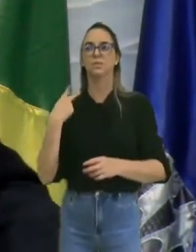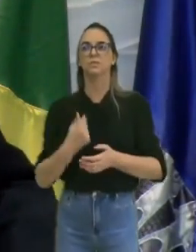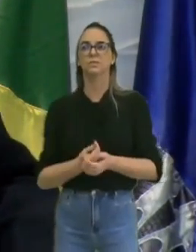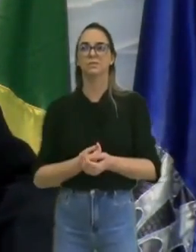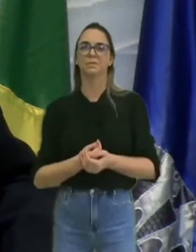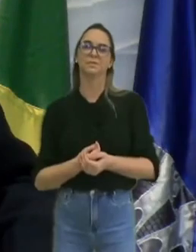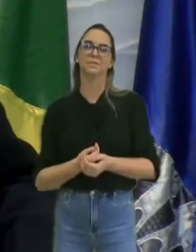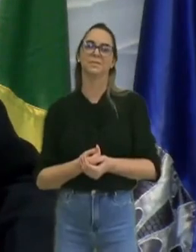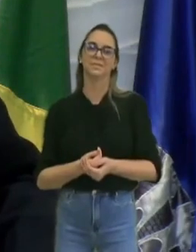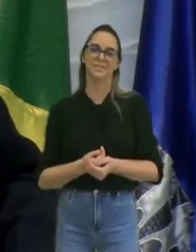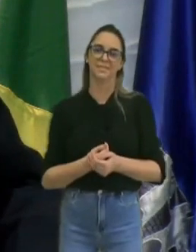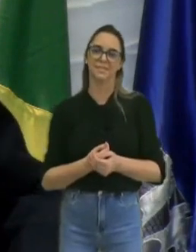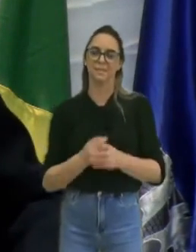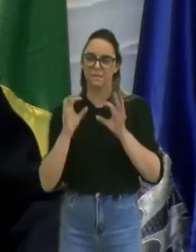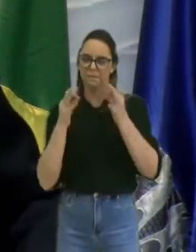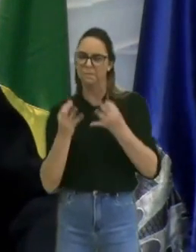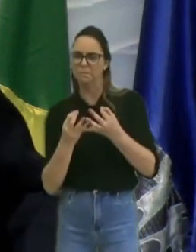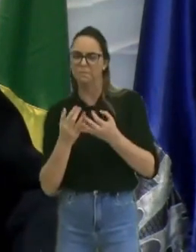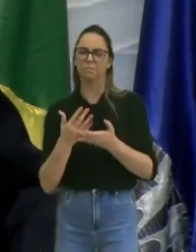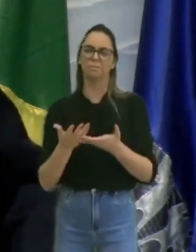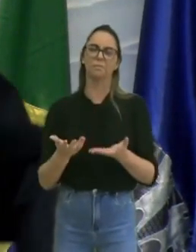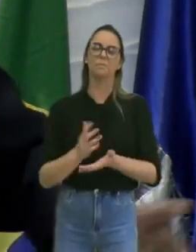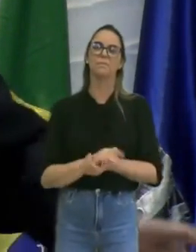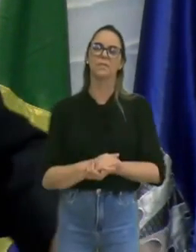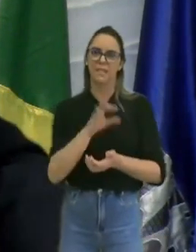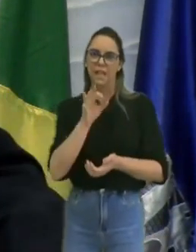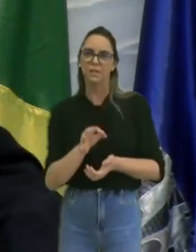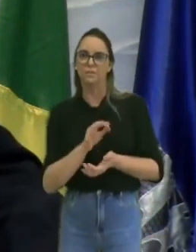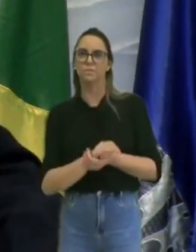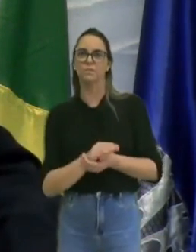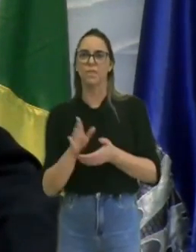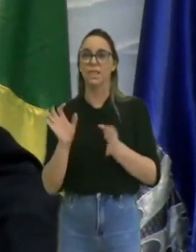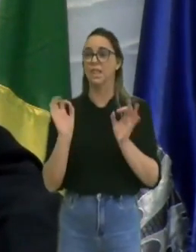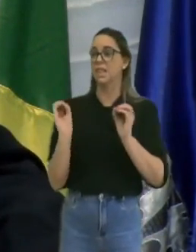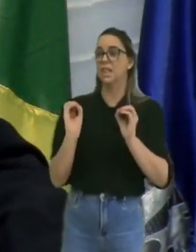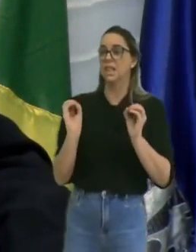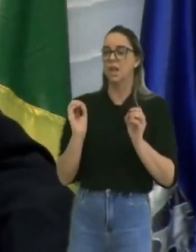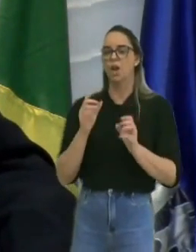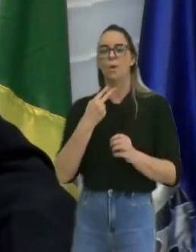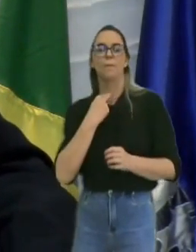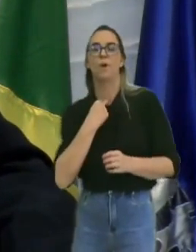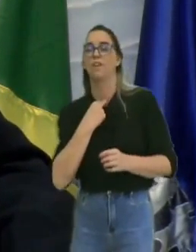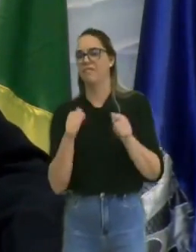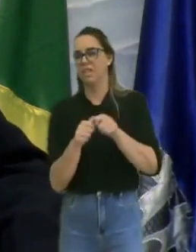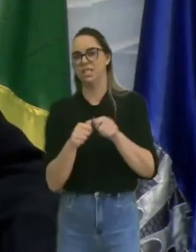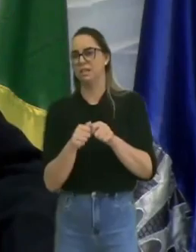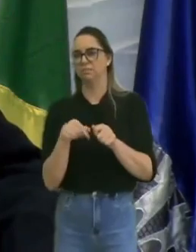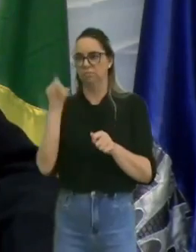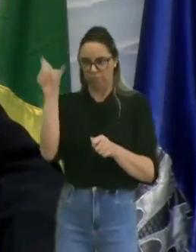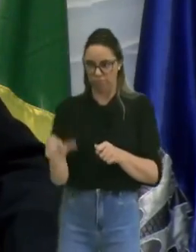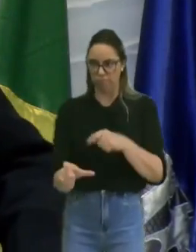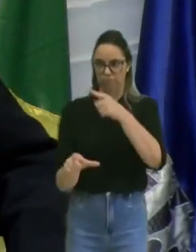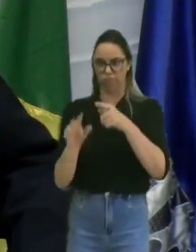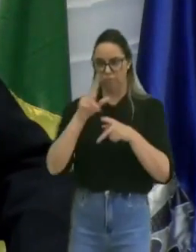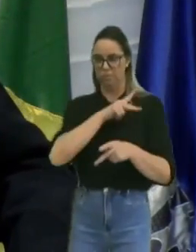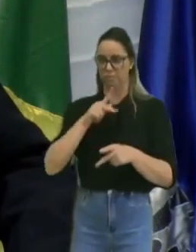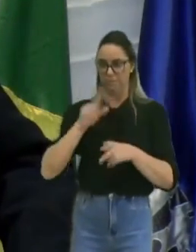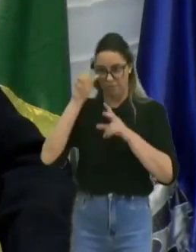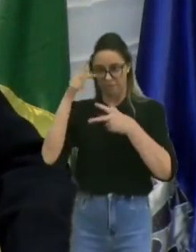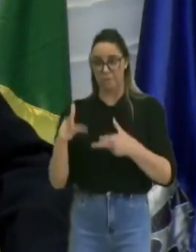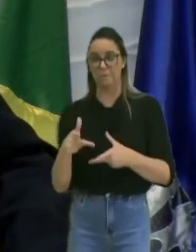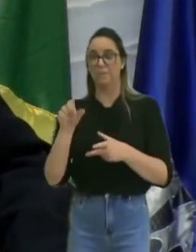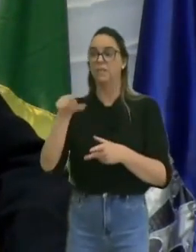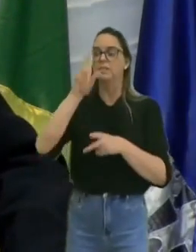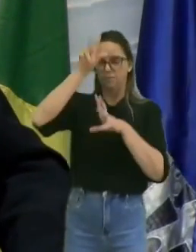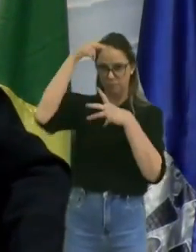microfone de ninguém, não. Tá certo? Ninguém pode fazer isso. Principalmente Vossa Excelência. Sabe por que você faz isso, Vossa